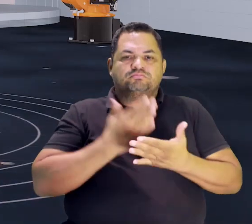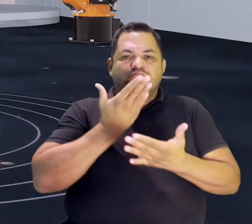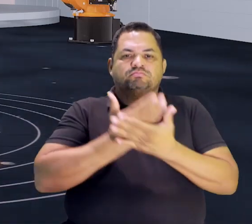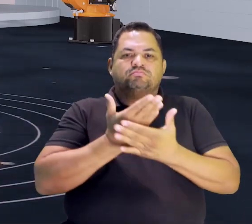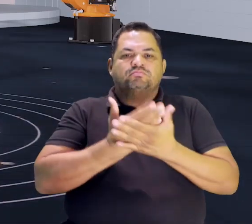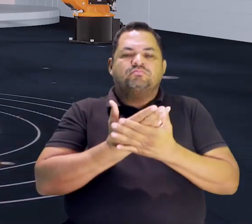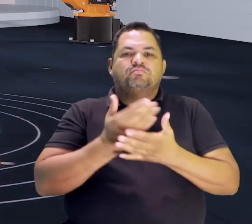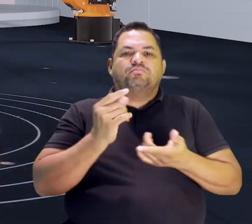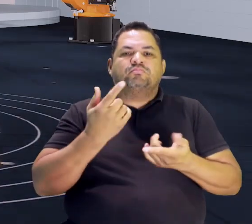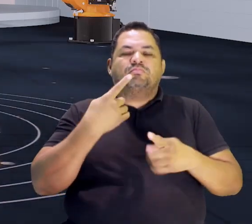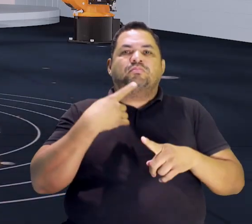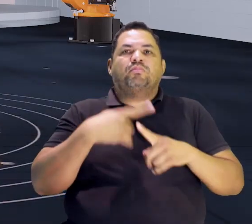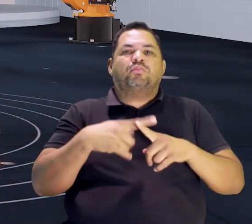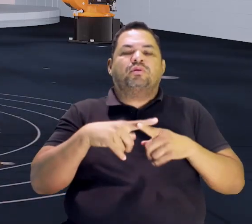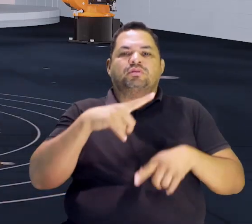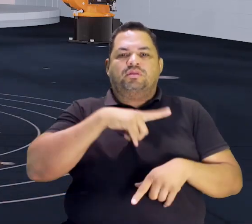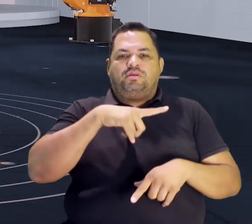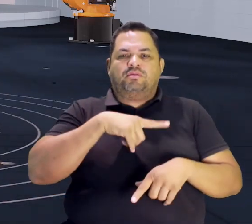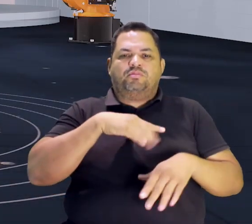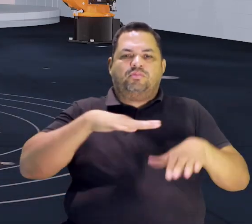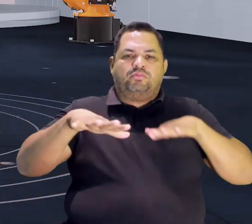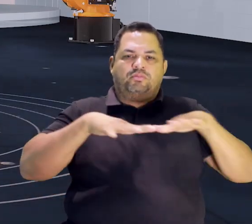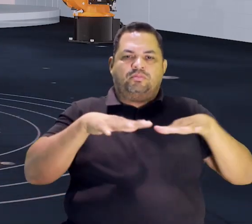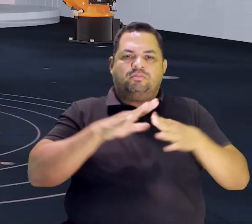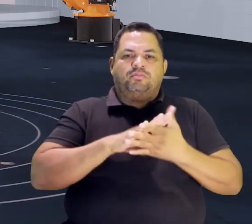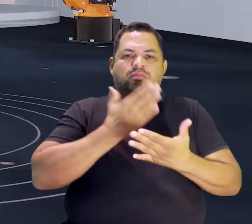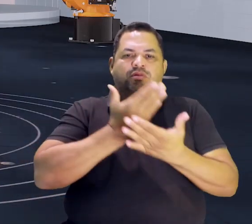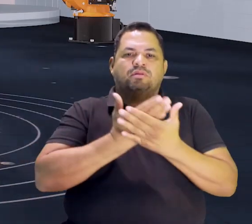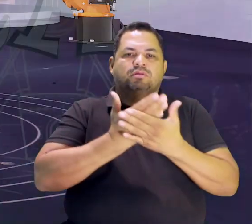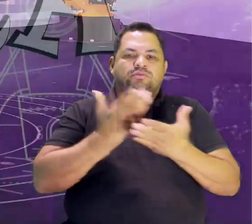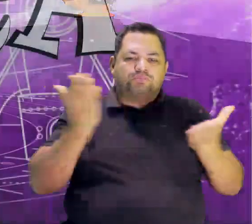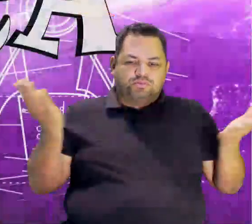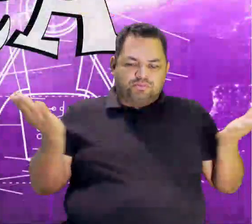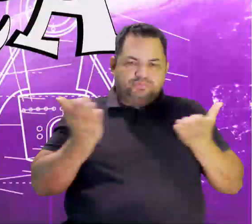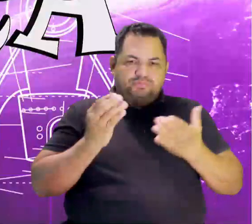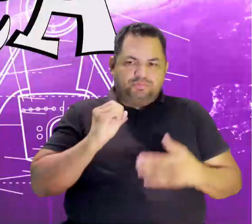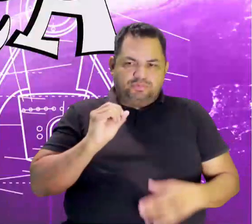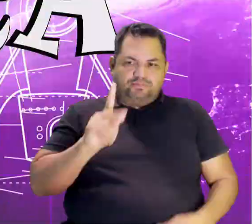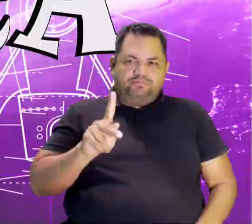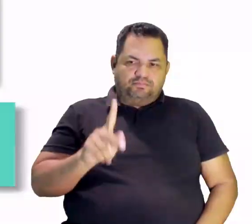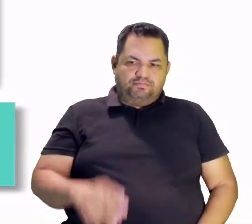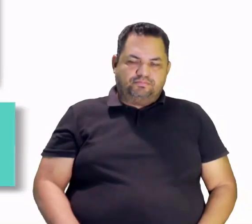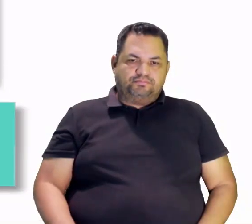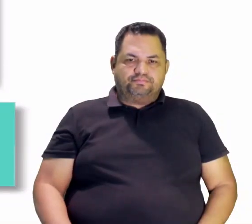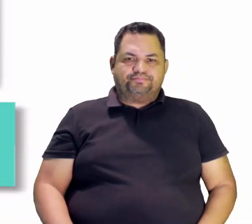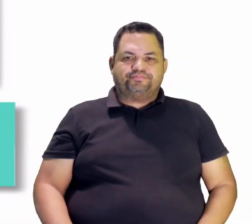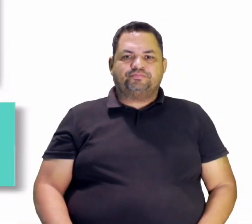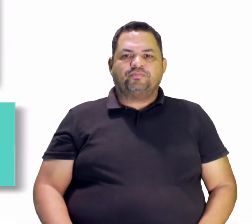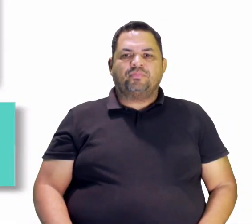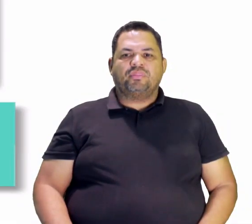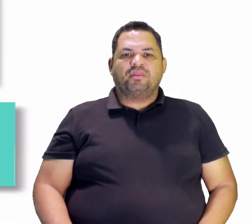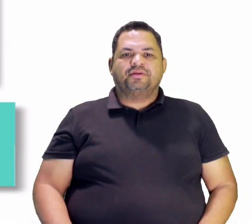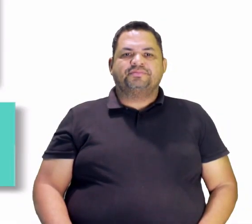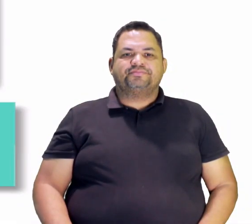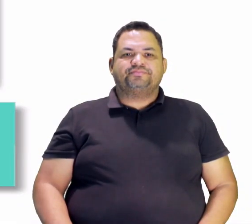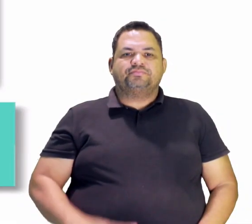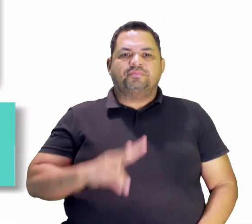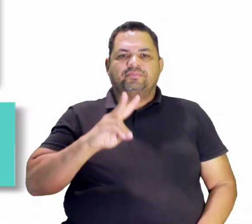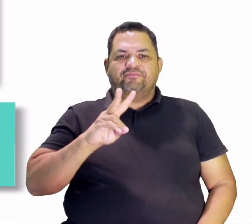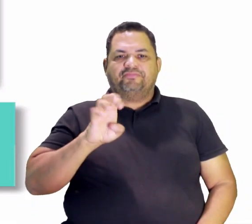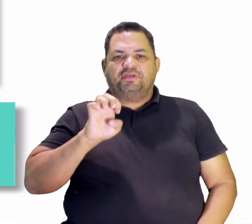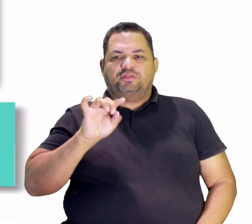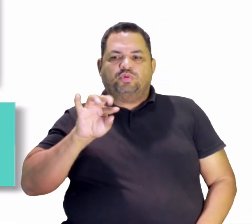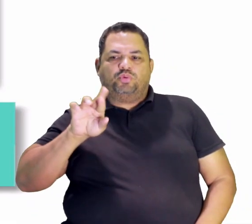que causa o movimento. Vamos para a nossa aula de hoje então? Ok? Olha aí, ó. Então,